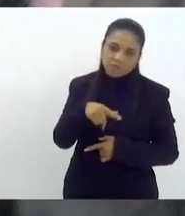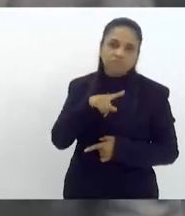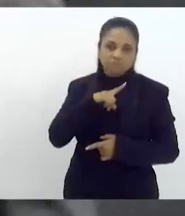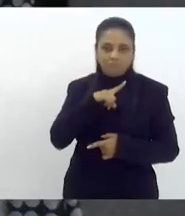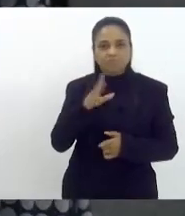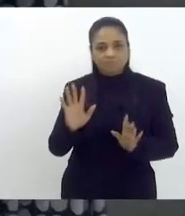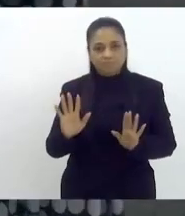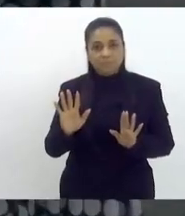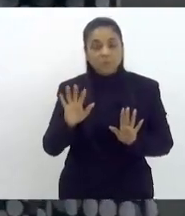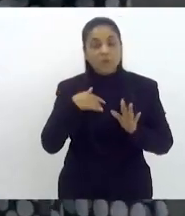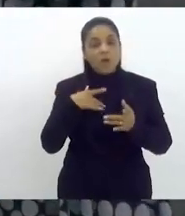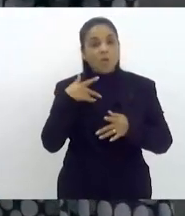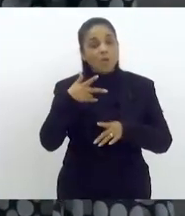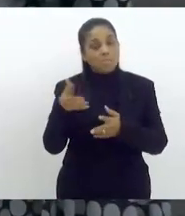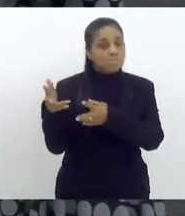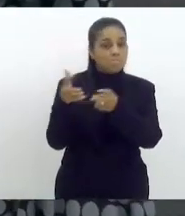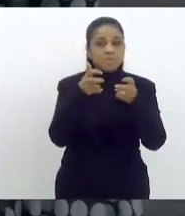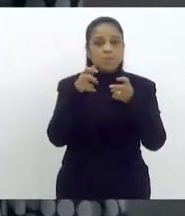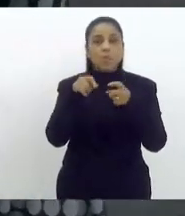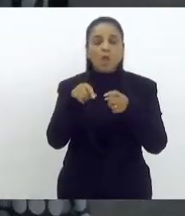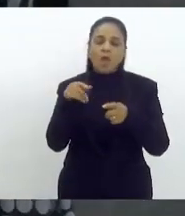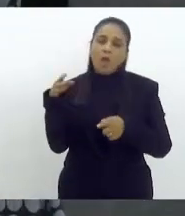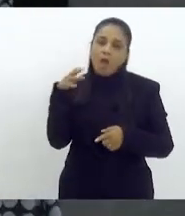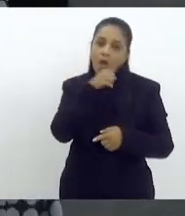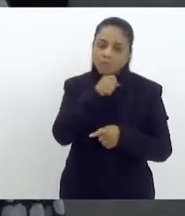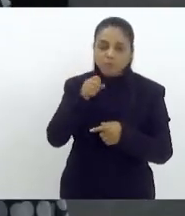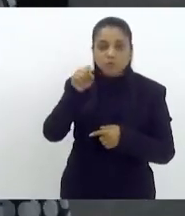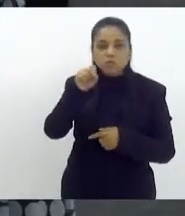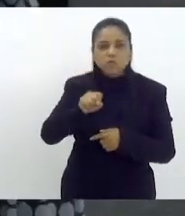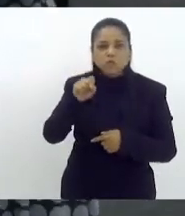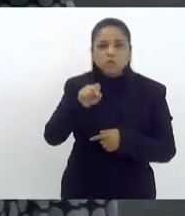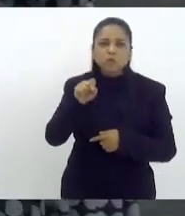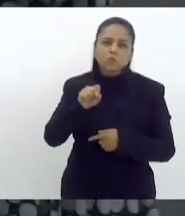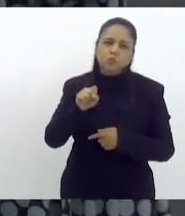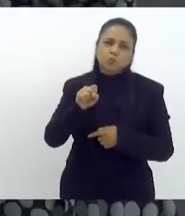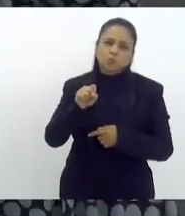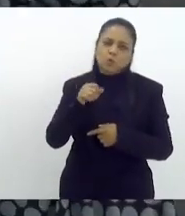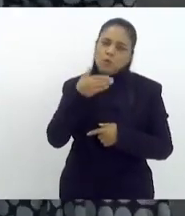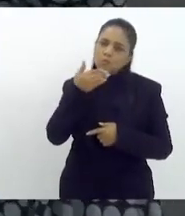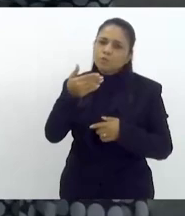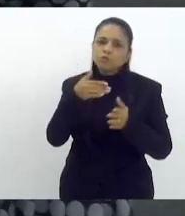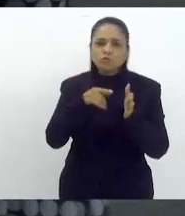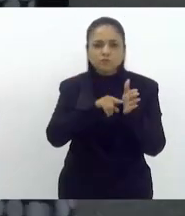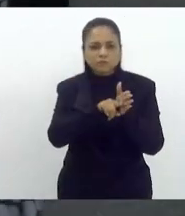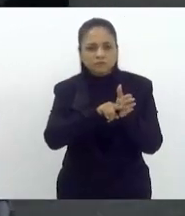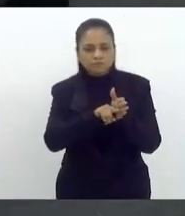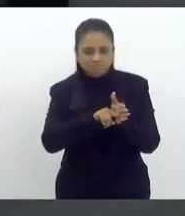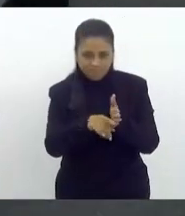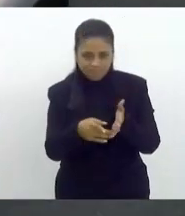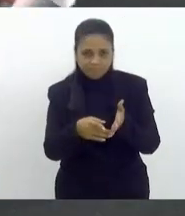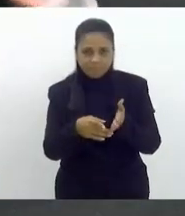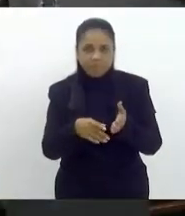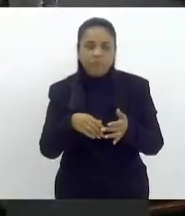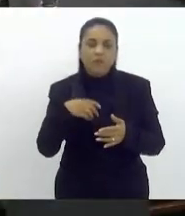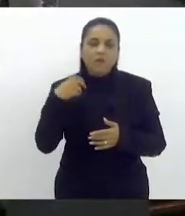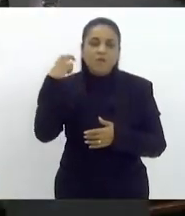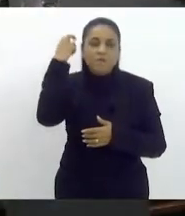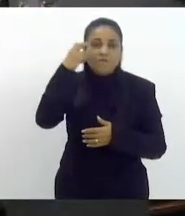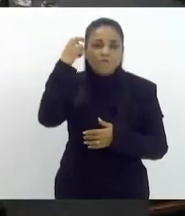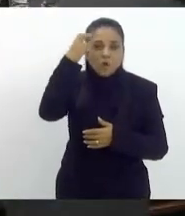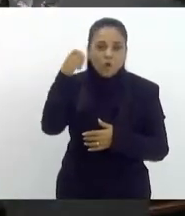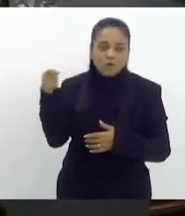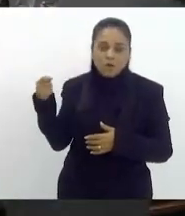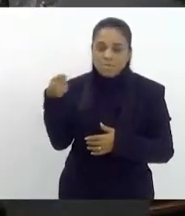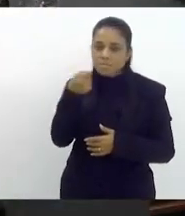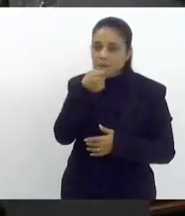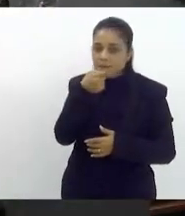o que a gente viu foi que imediatamente segundos depois ele pediu verificação de segundos a deputada Verônica gostou do microfone